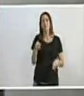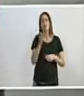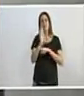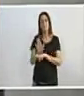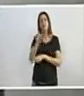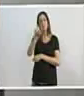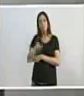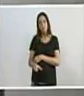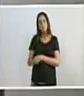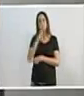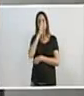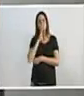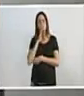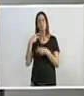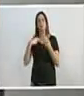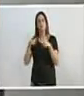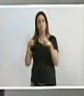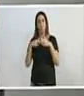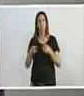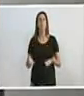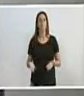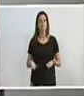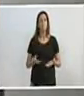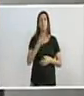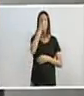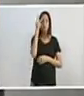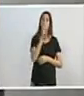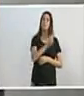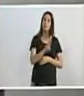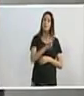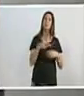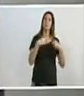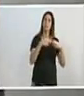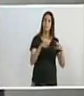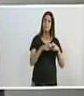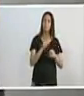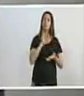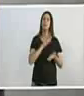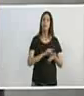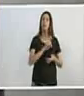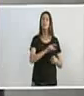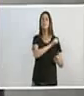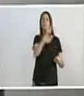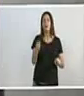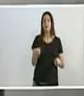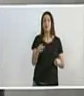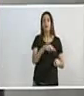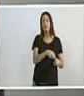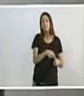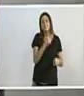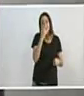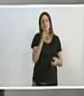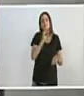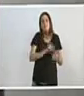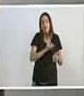Vejam, senhores vereadores, veja o senhor que é usuário do transporte coletivo, a injustiça que se comete com as pessoas que